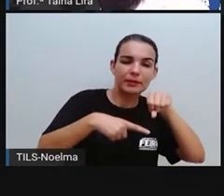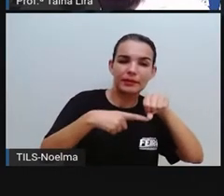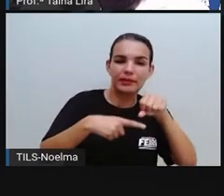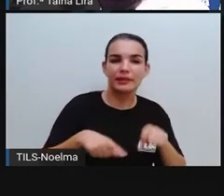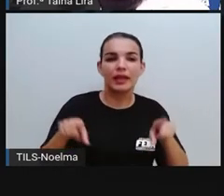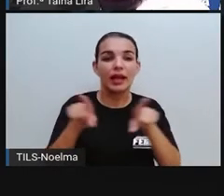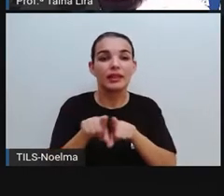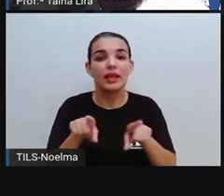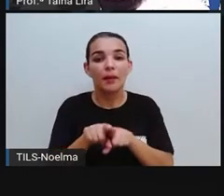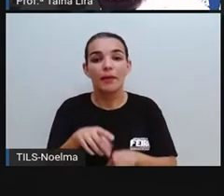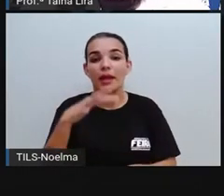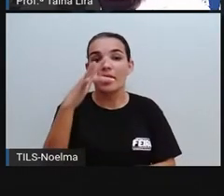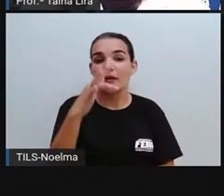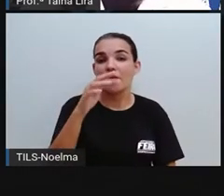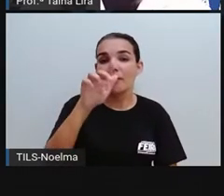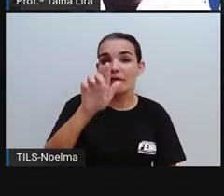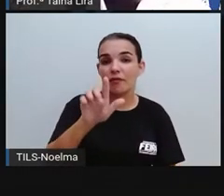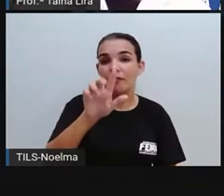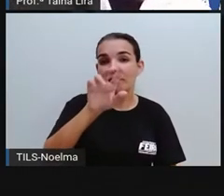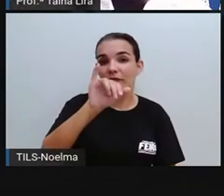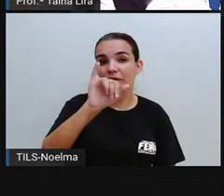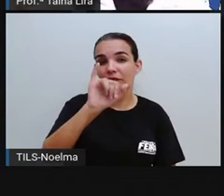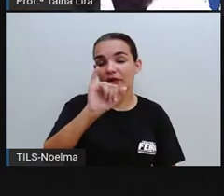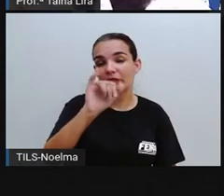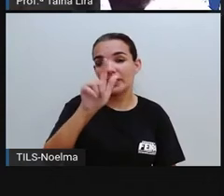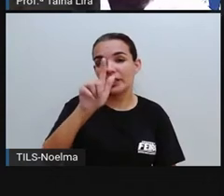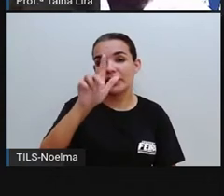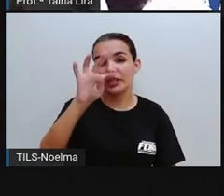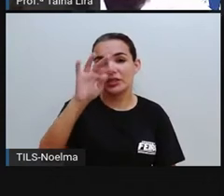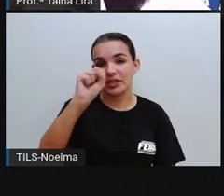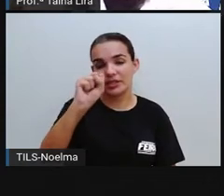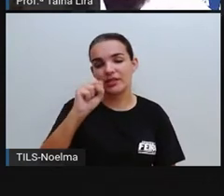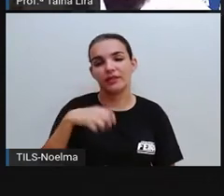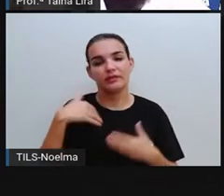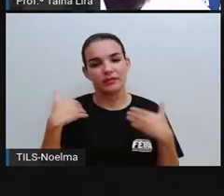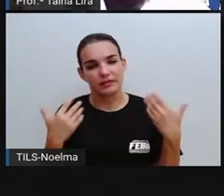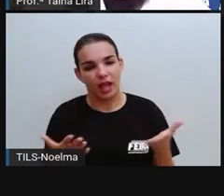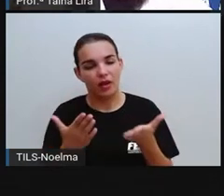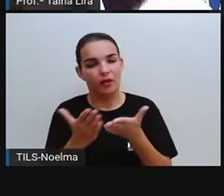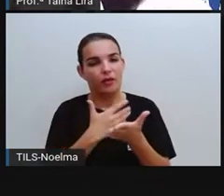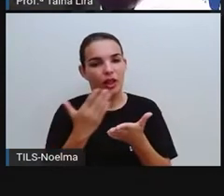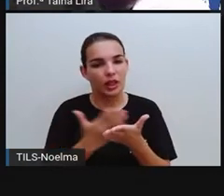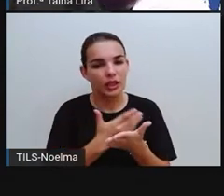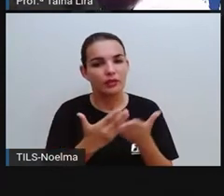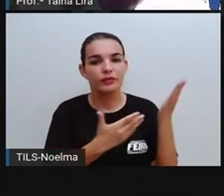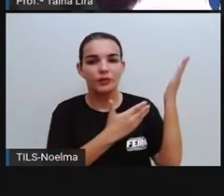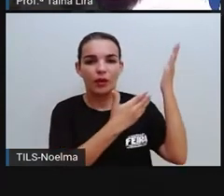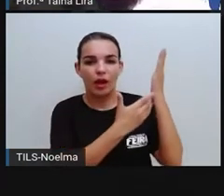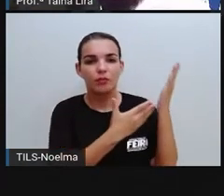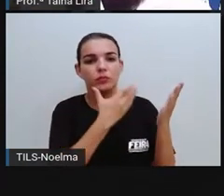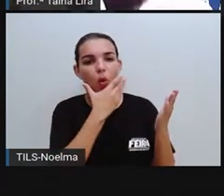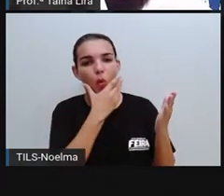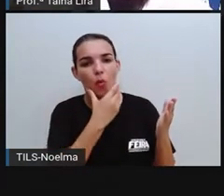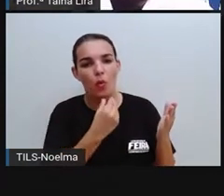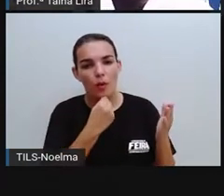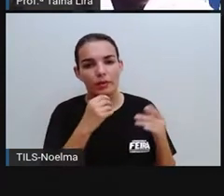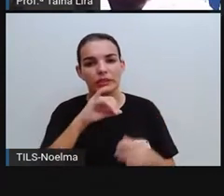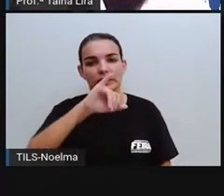e Flickits. Então, todos esses livros aí, ó, foram escritos